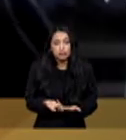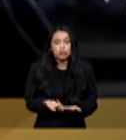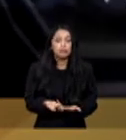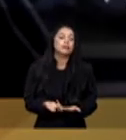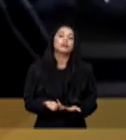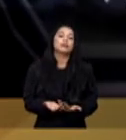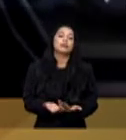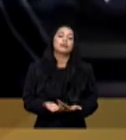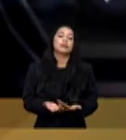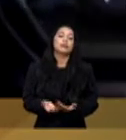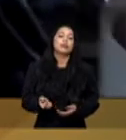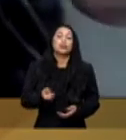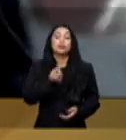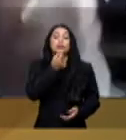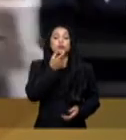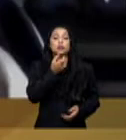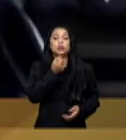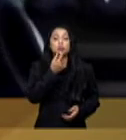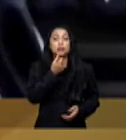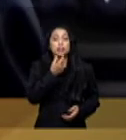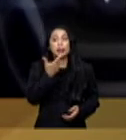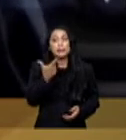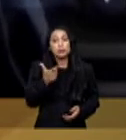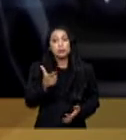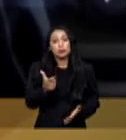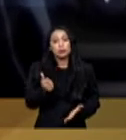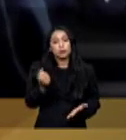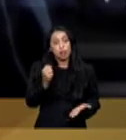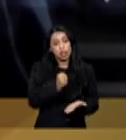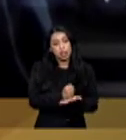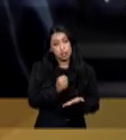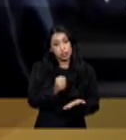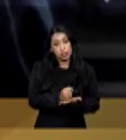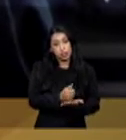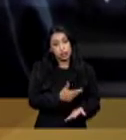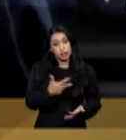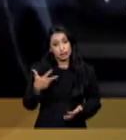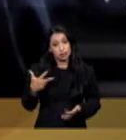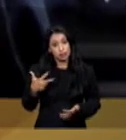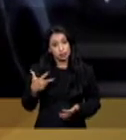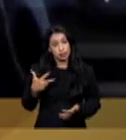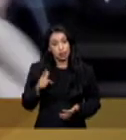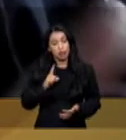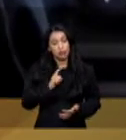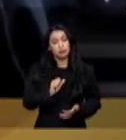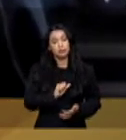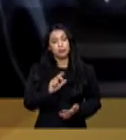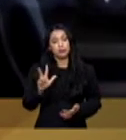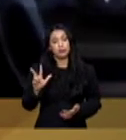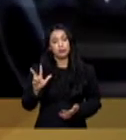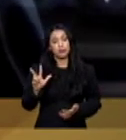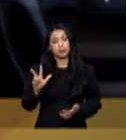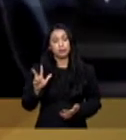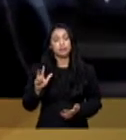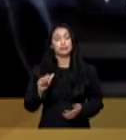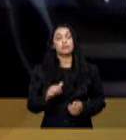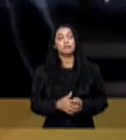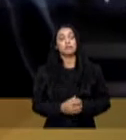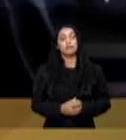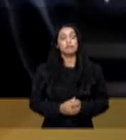Contrabando de um medicamento sem registro na Anvisa e, portanto, sem a